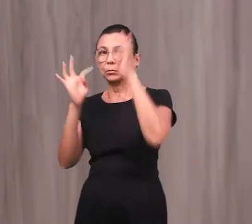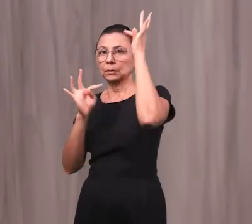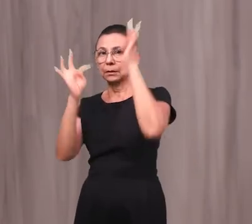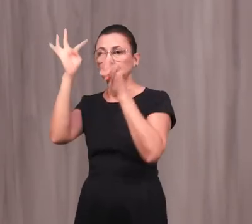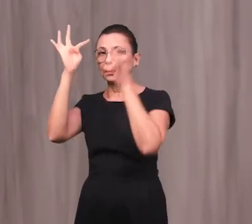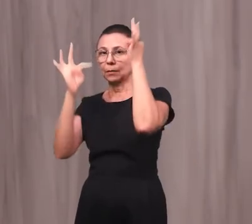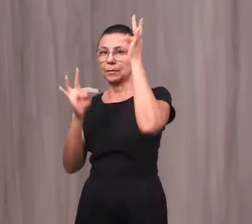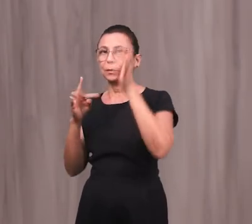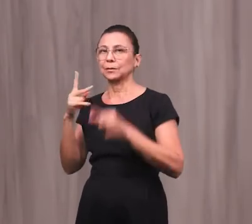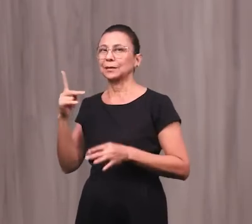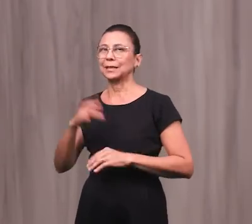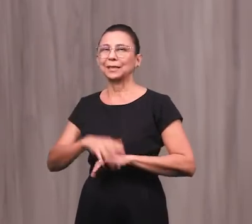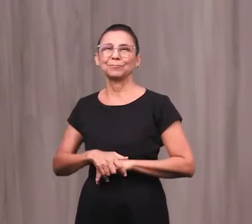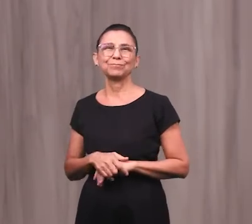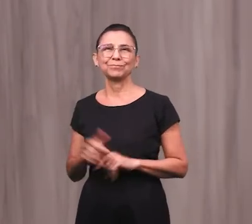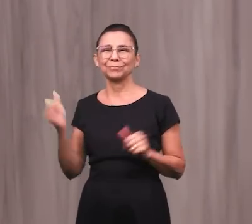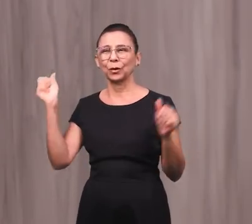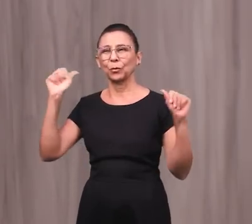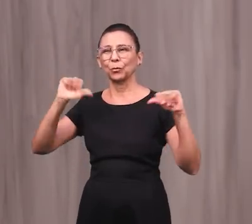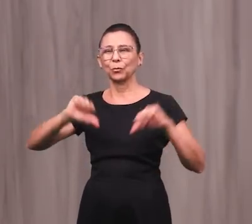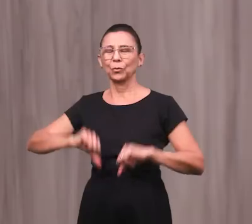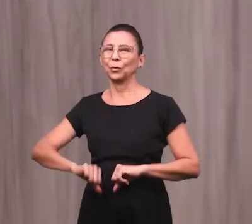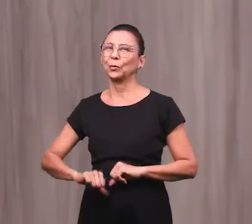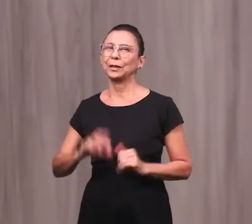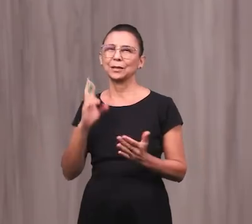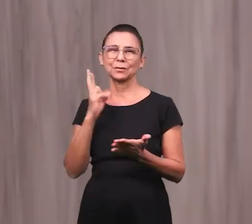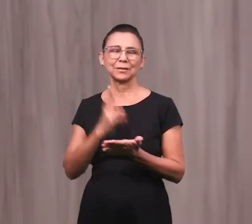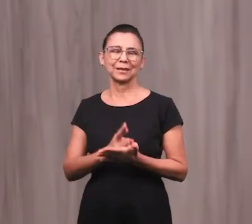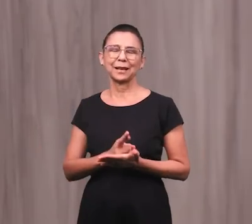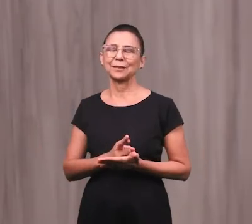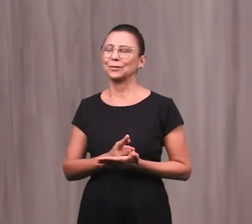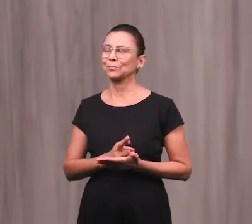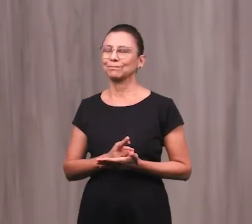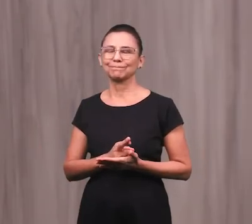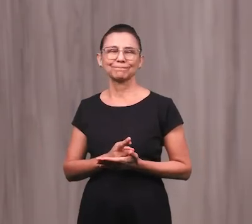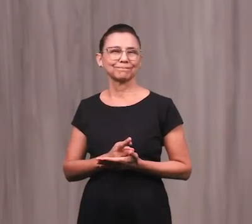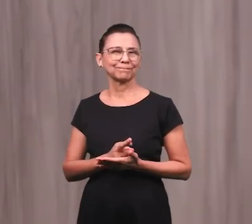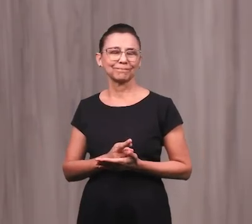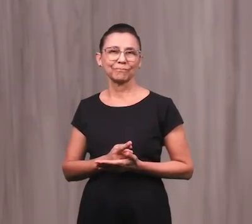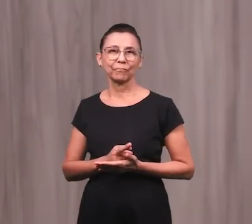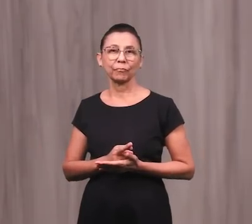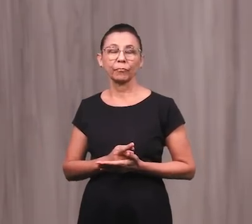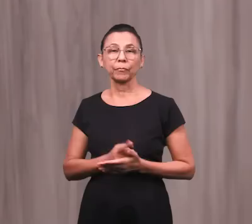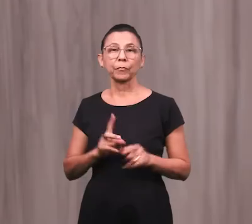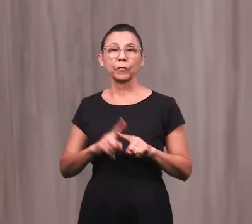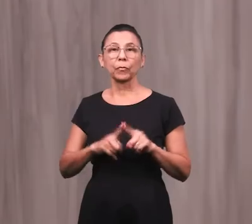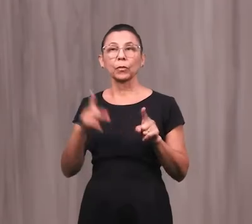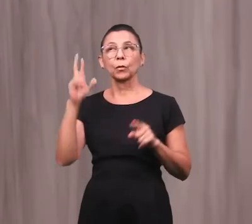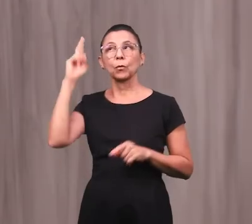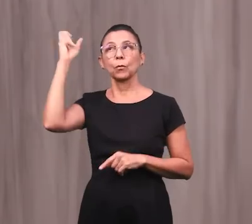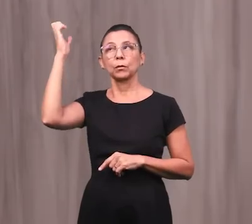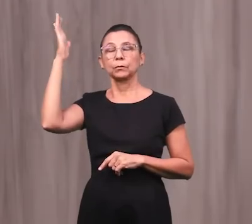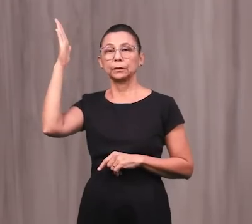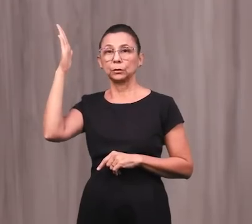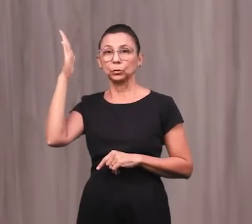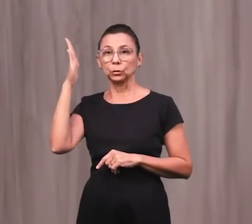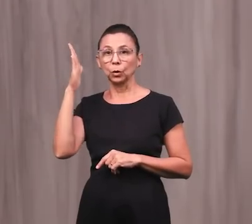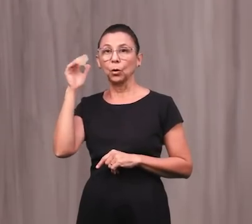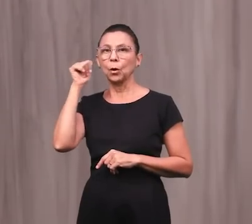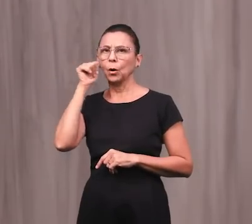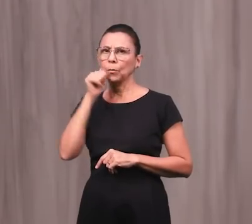sendo submetida não está reagindo bem, conforme se esperava. O Senhor Deus revela para